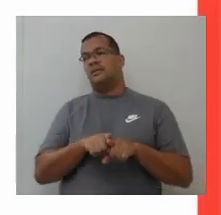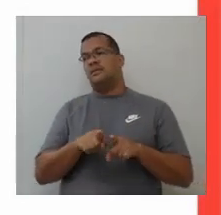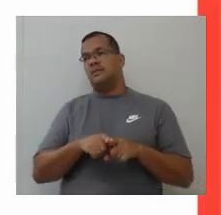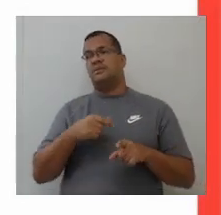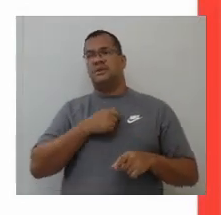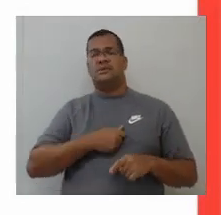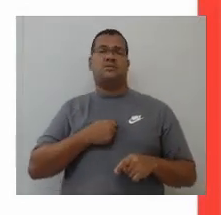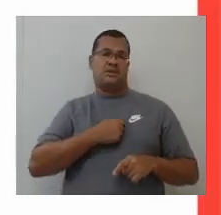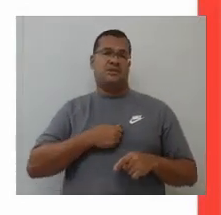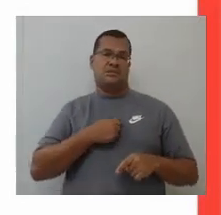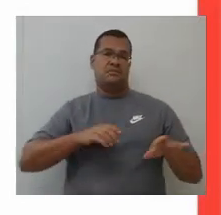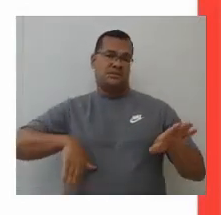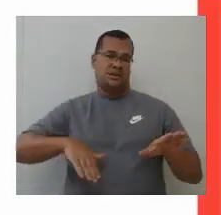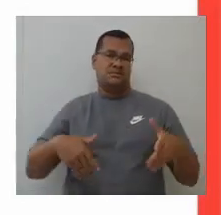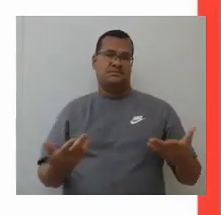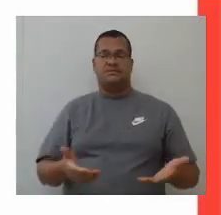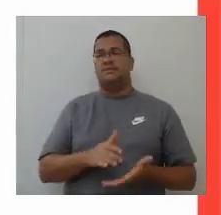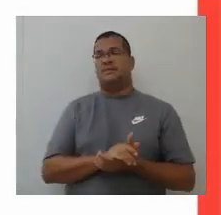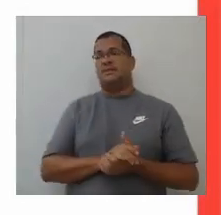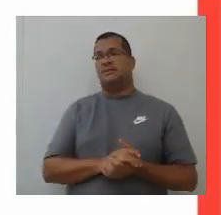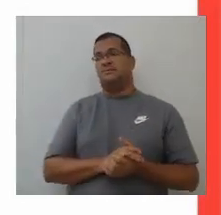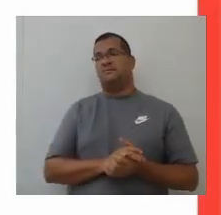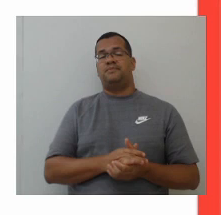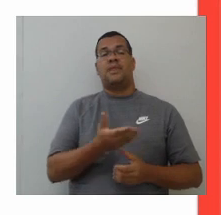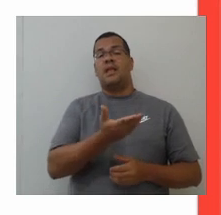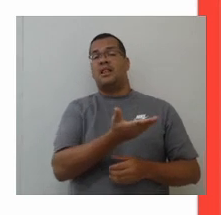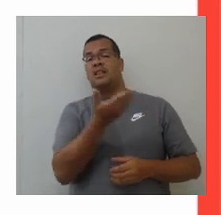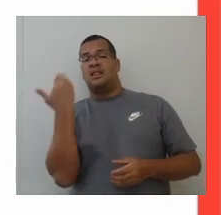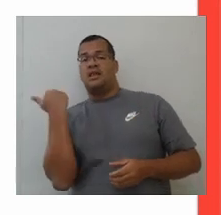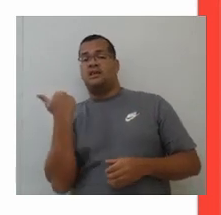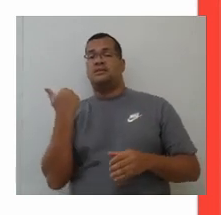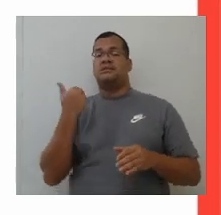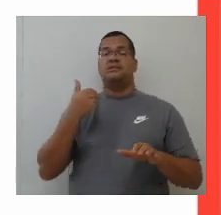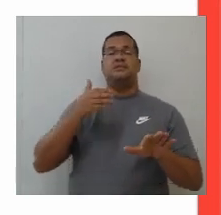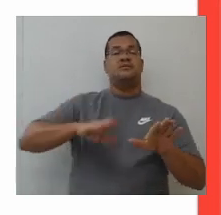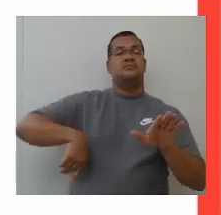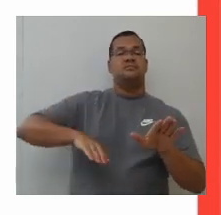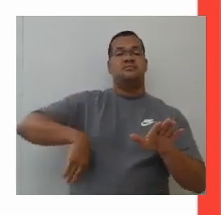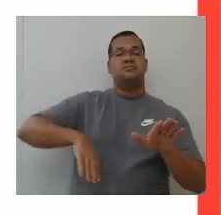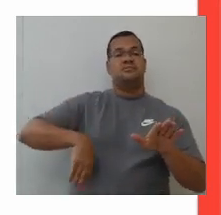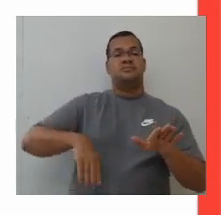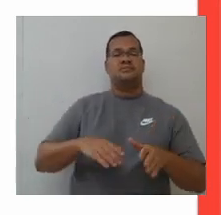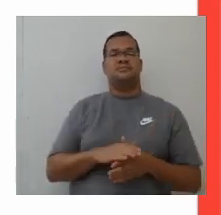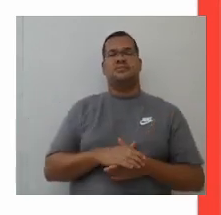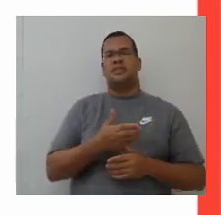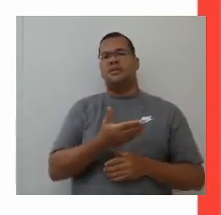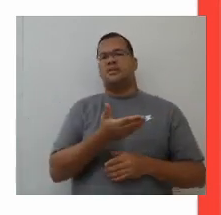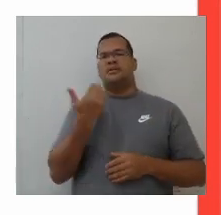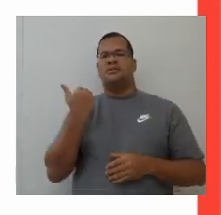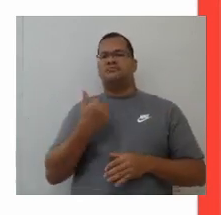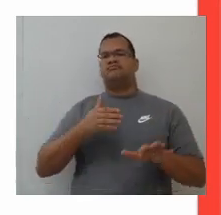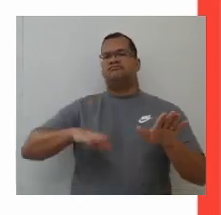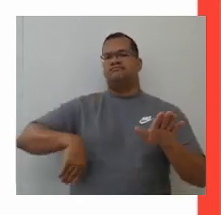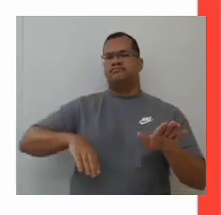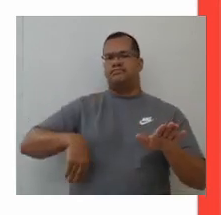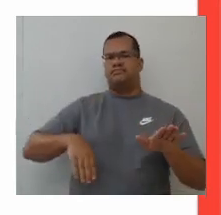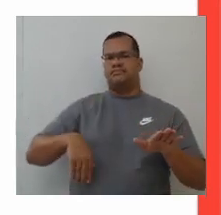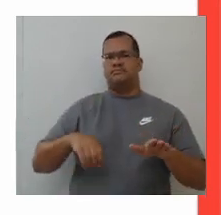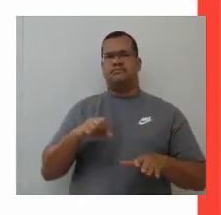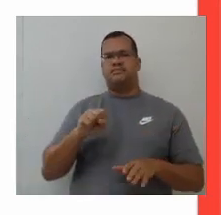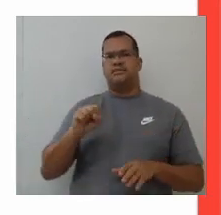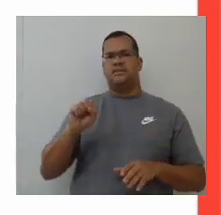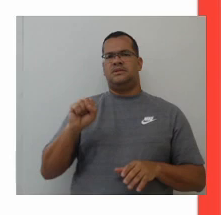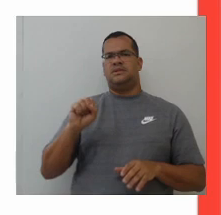praia. O exemplo diz o seguinte: let's go to the beach. Let's go to the beach. Vamos à praia. Shall